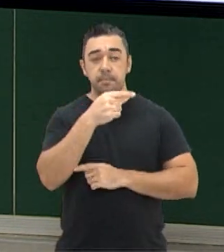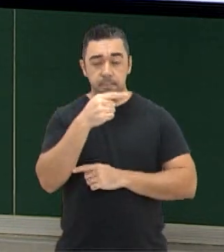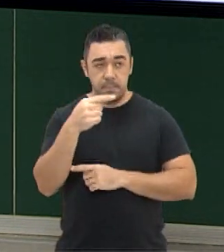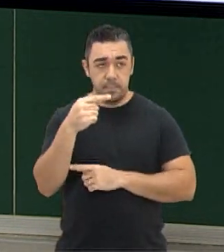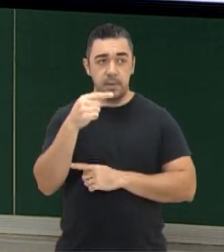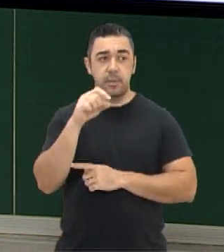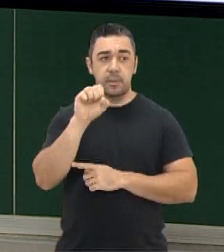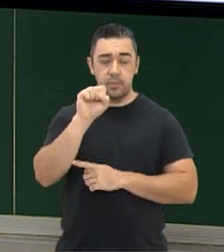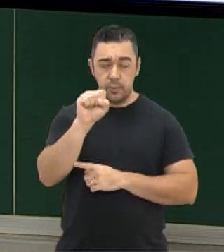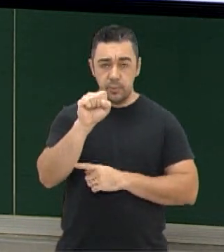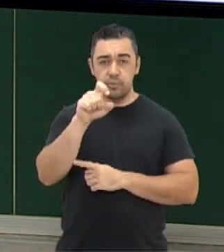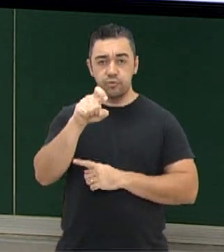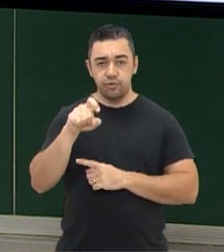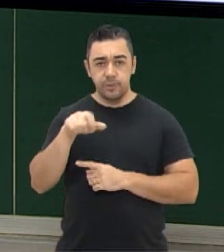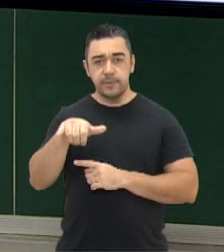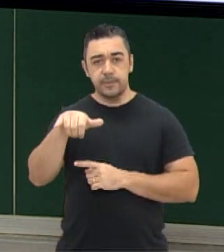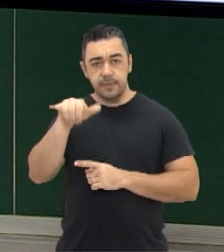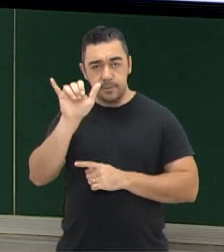quê?